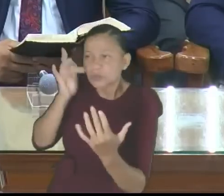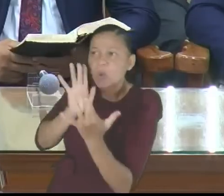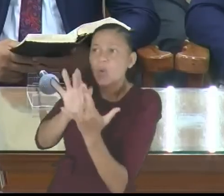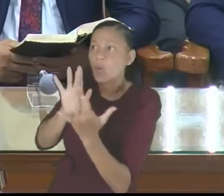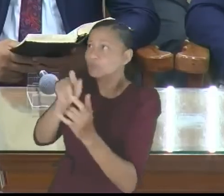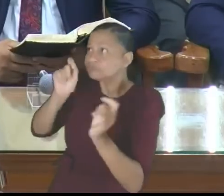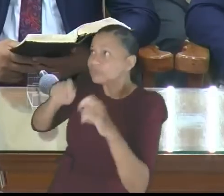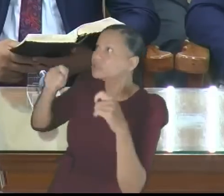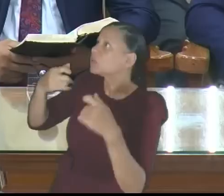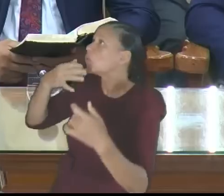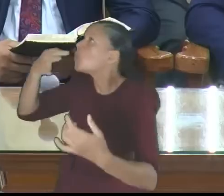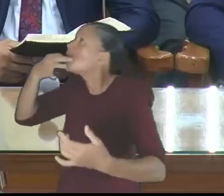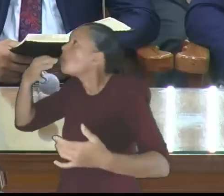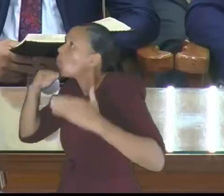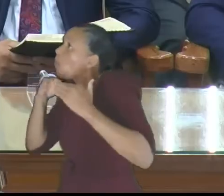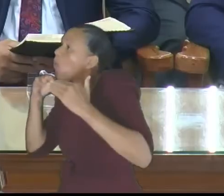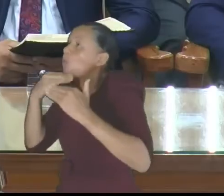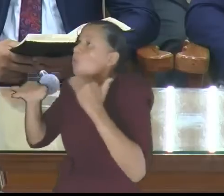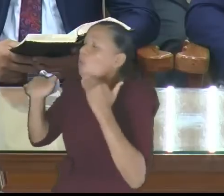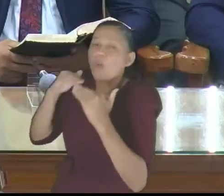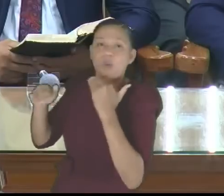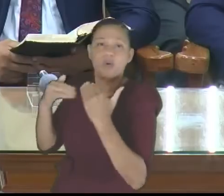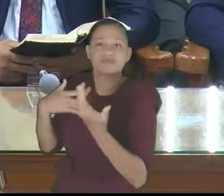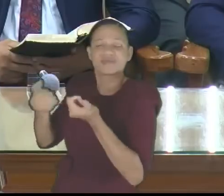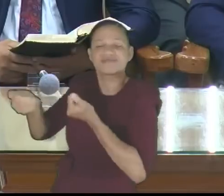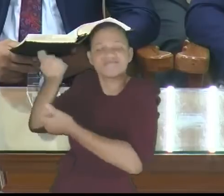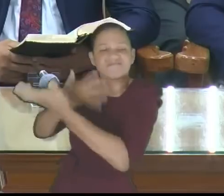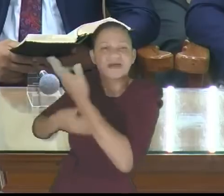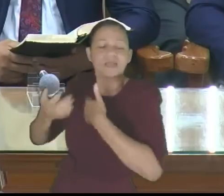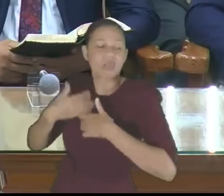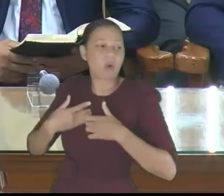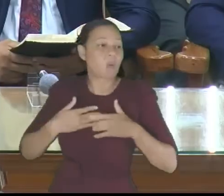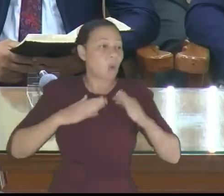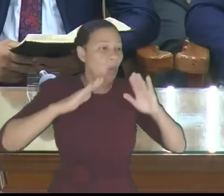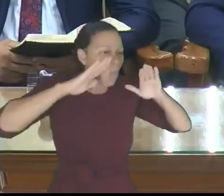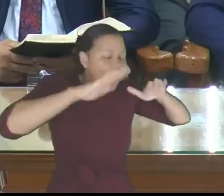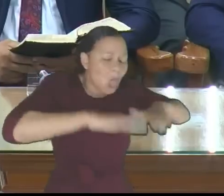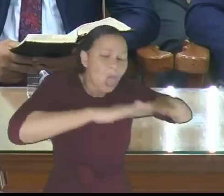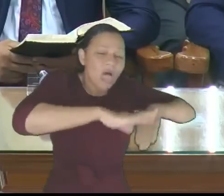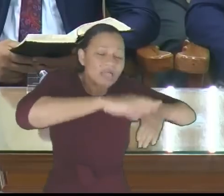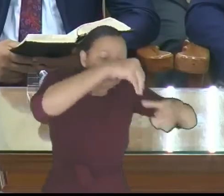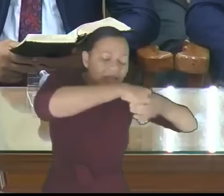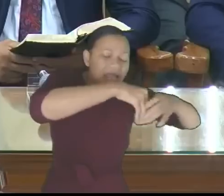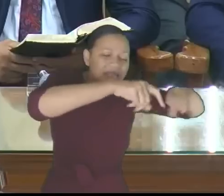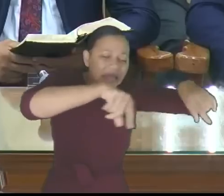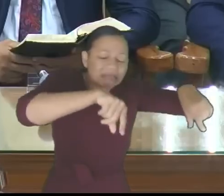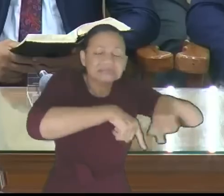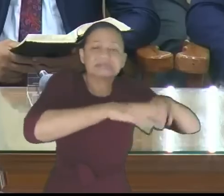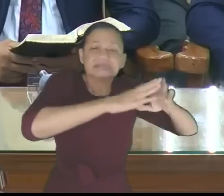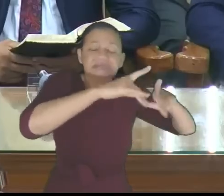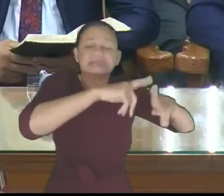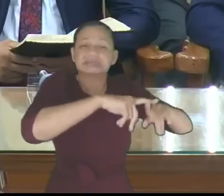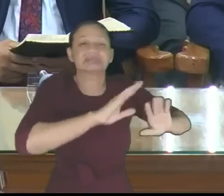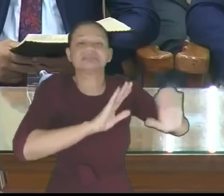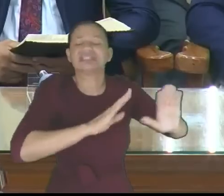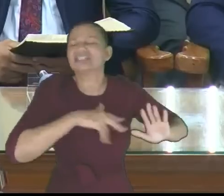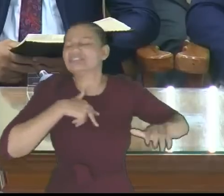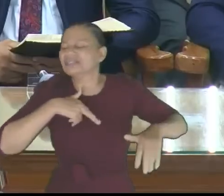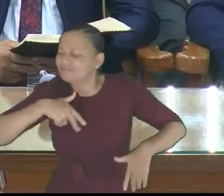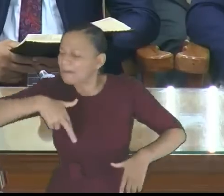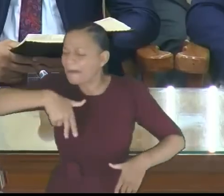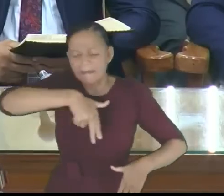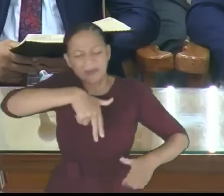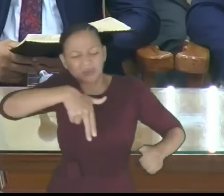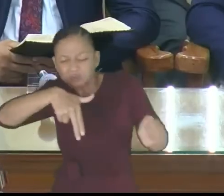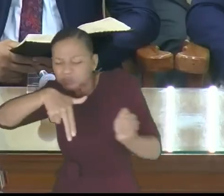ficou preso na igreja, ele não ficou lá num relicário, num sacrário, ele não ficou preso lá. Nós andamos com ele